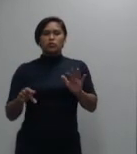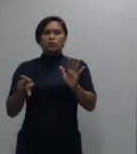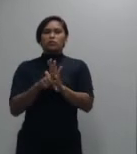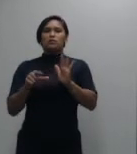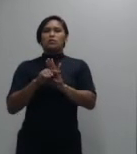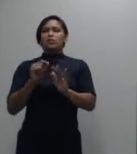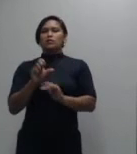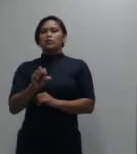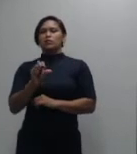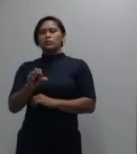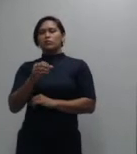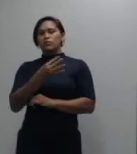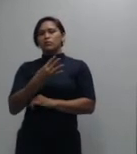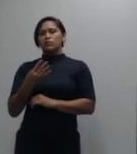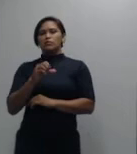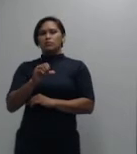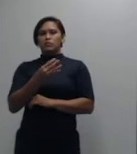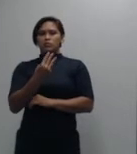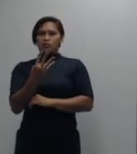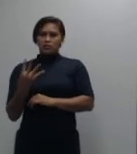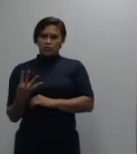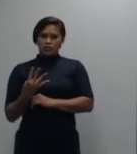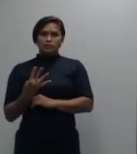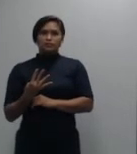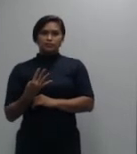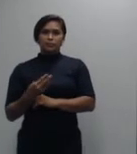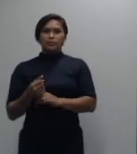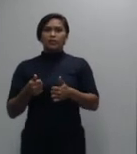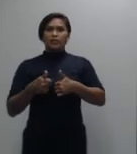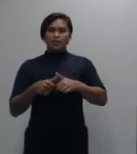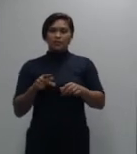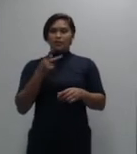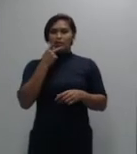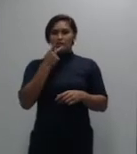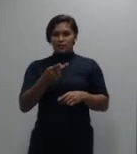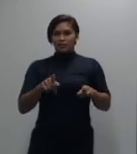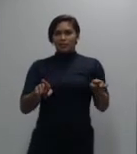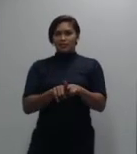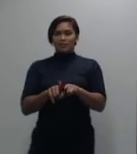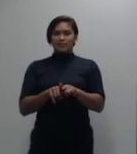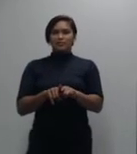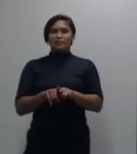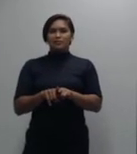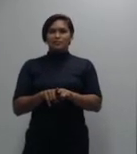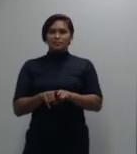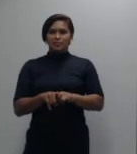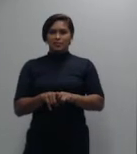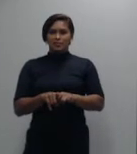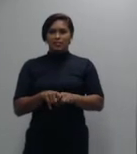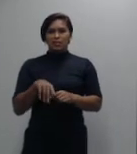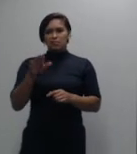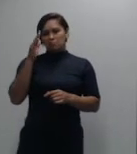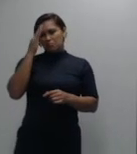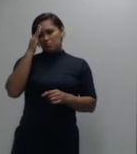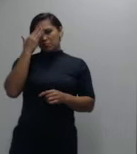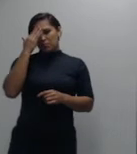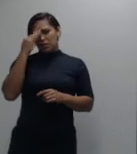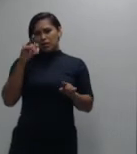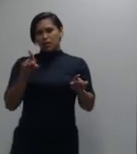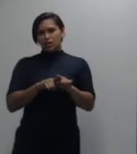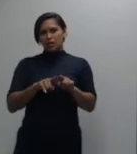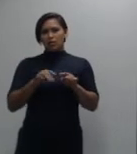944 e aqui fala perante Vossa Excelência sabe Olá tudo